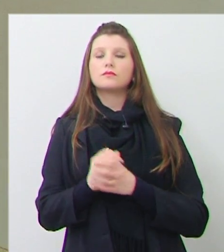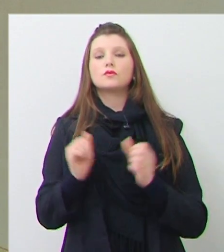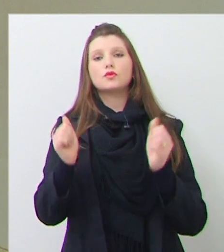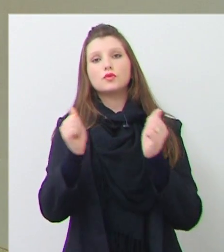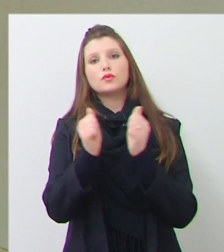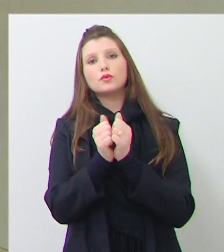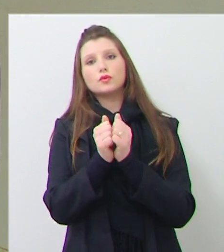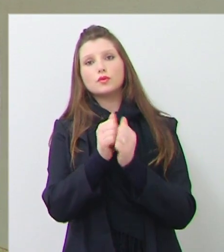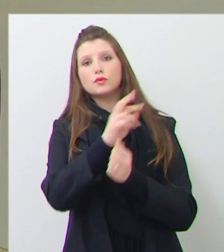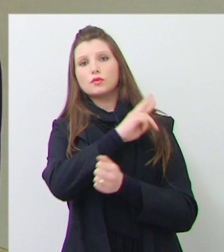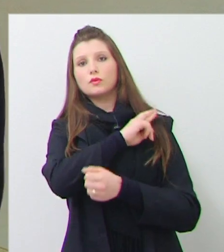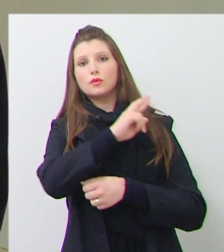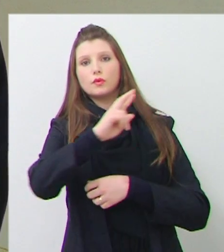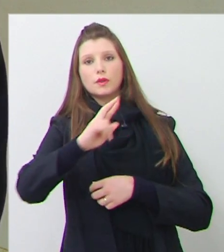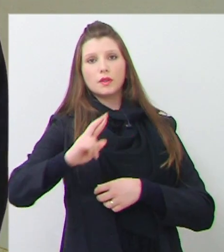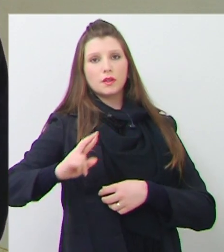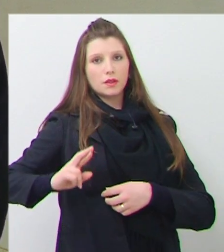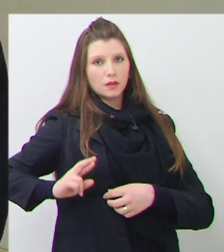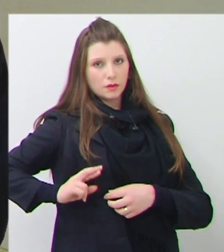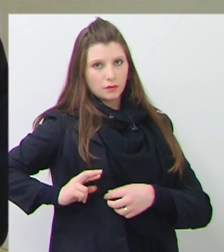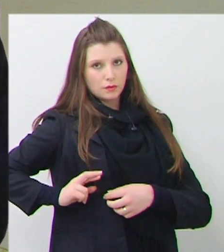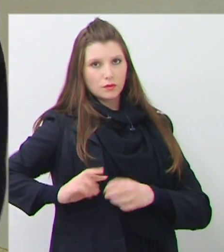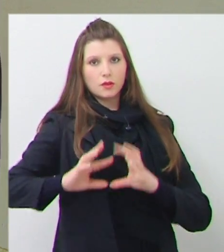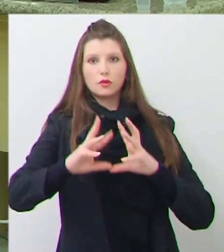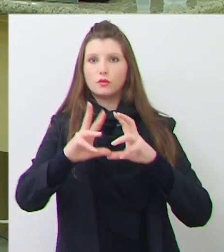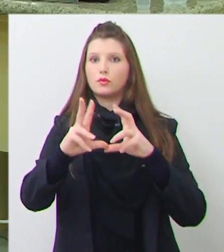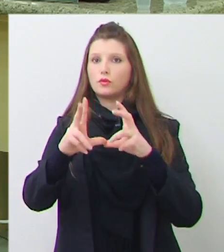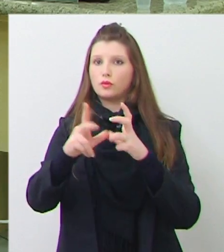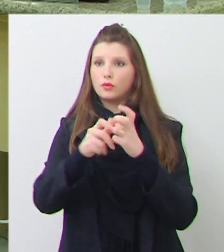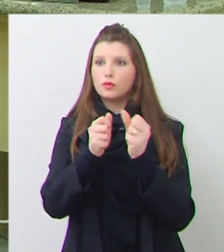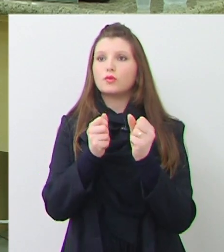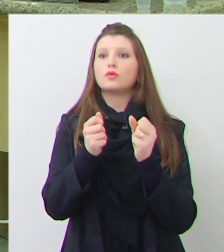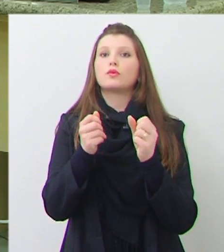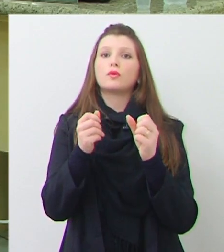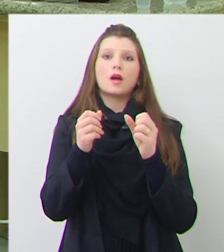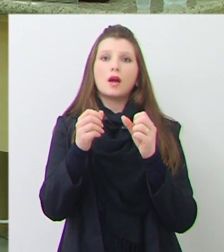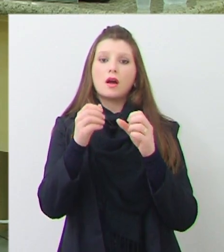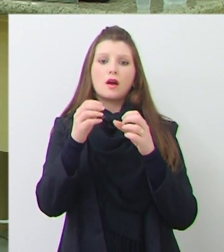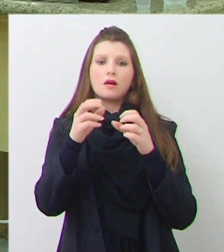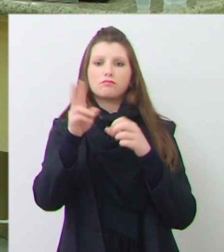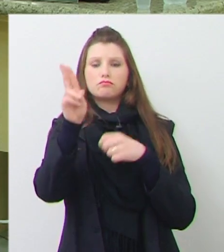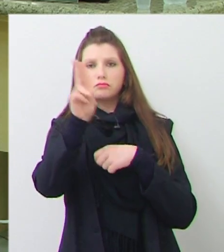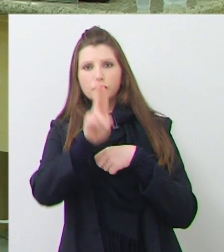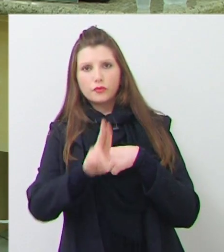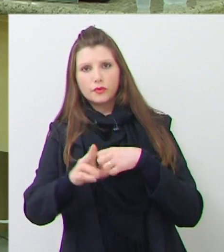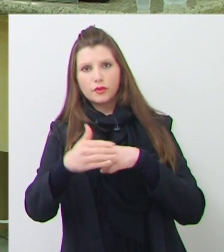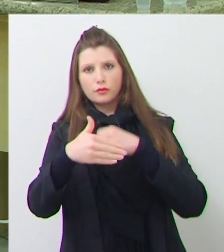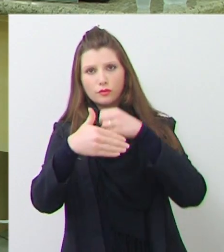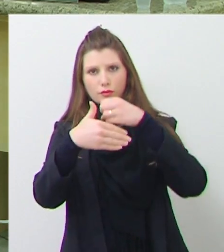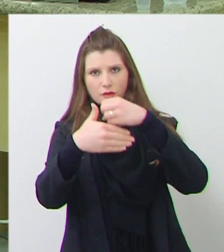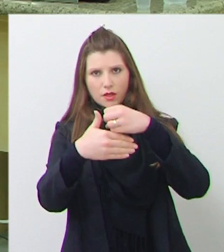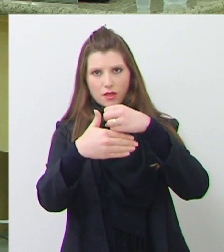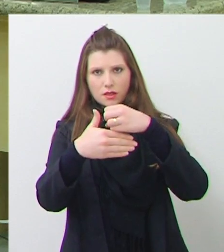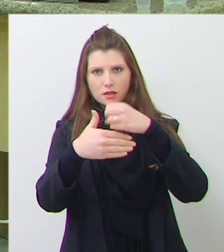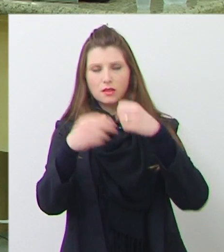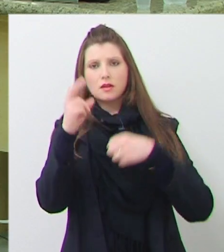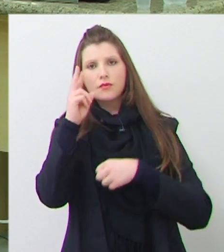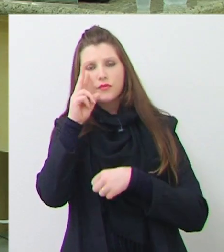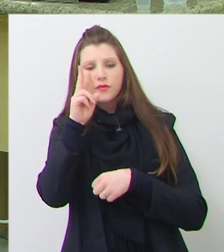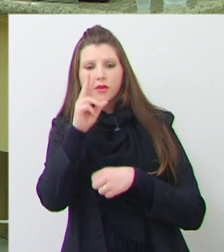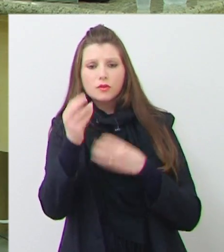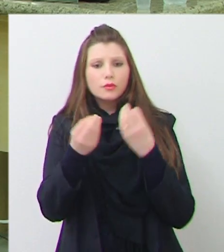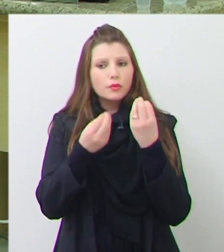juntamente com o reitor e todo o conselho da Universidade, da Unesc, buscando informação sobre a real situação